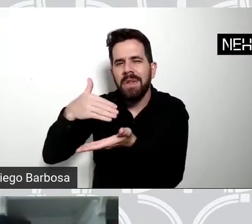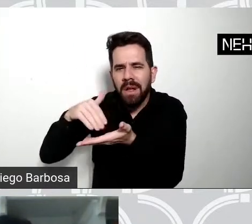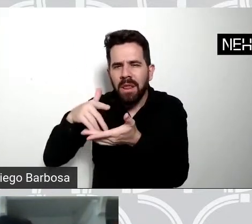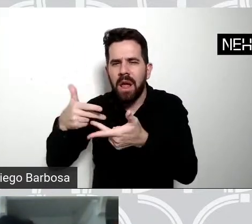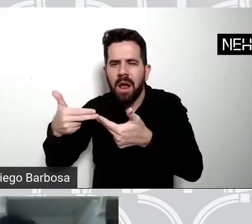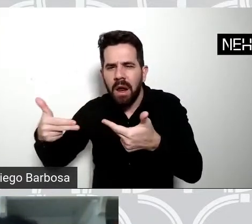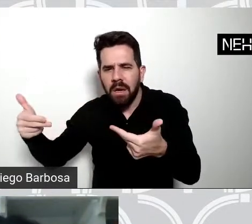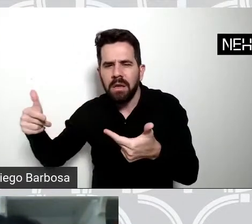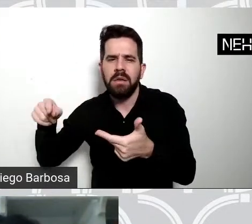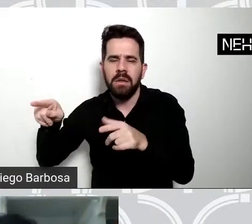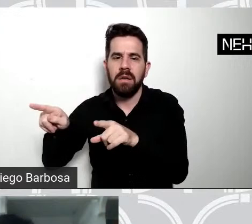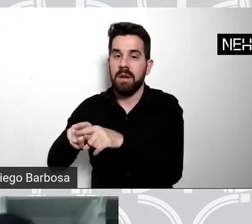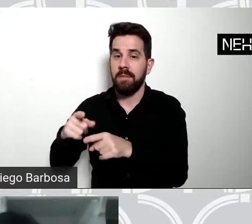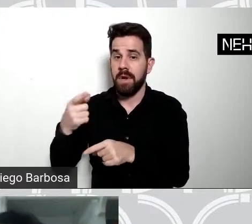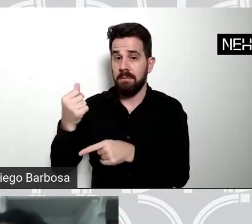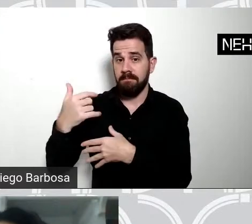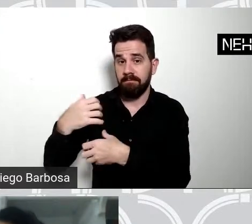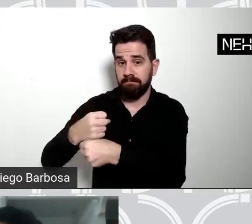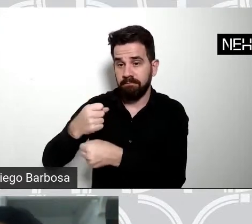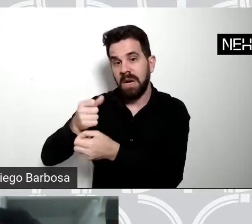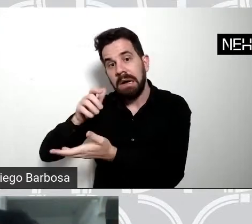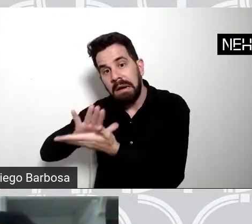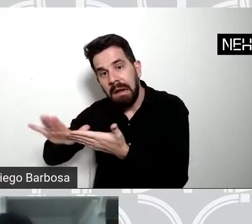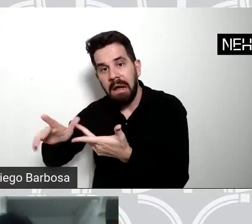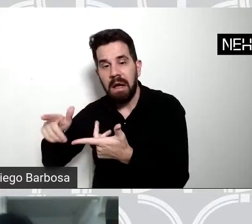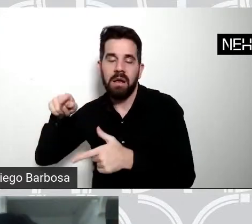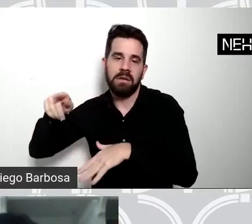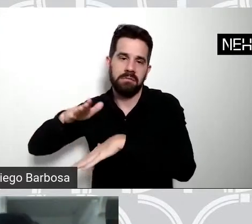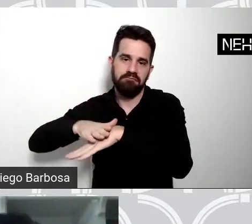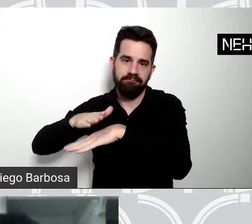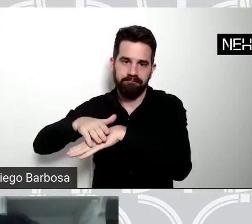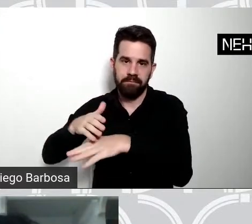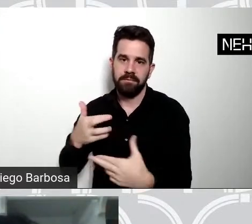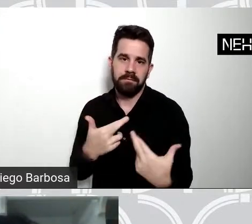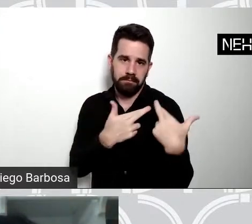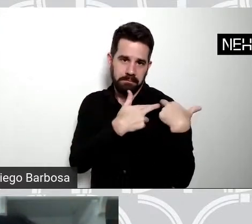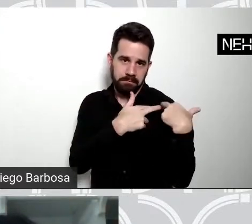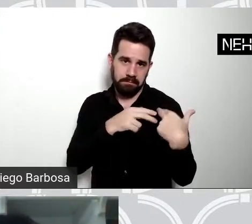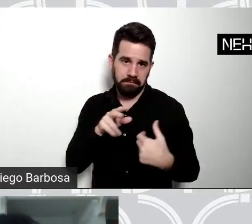dizia no primeiro dia aqui do evento,